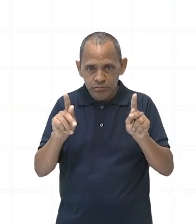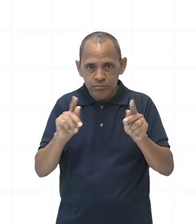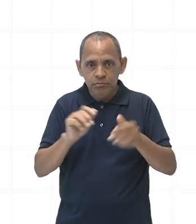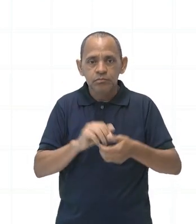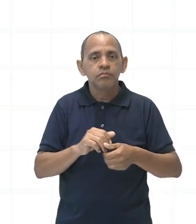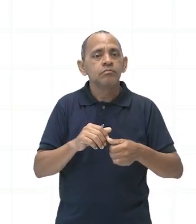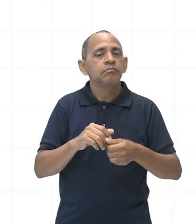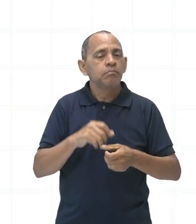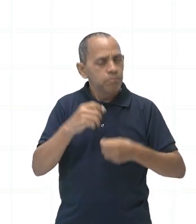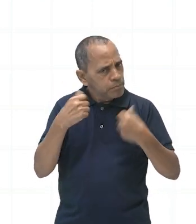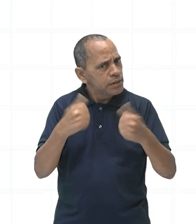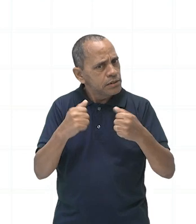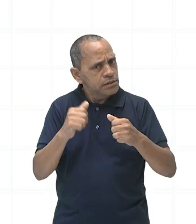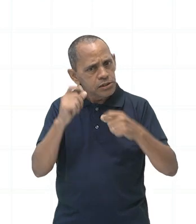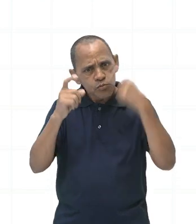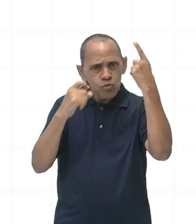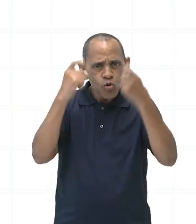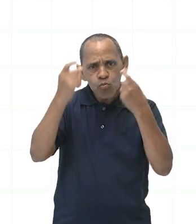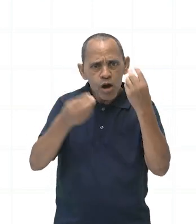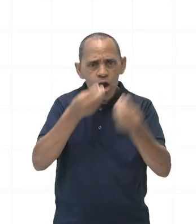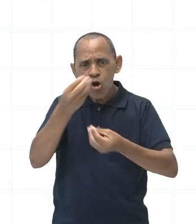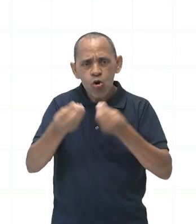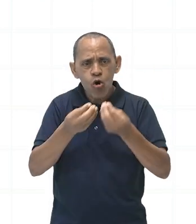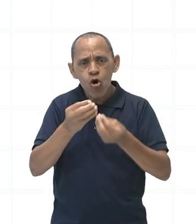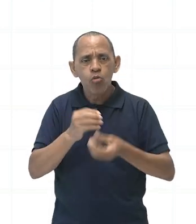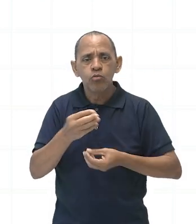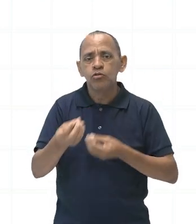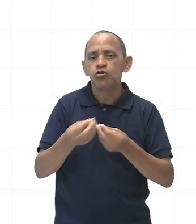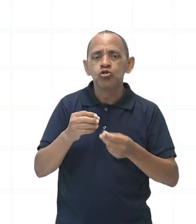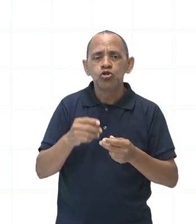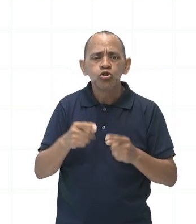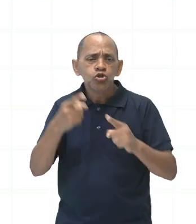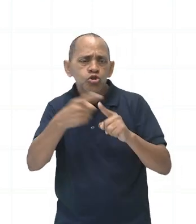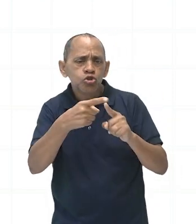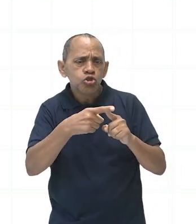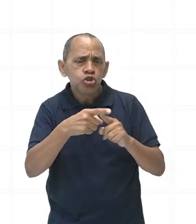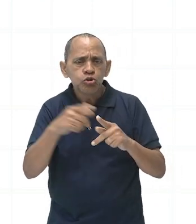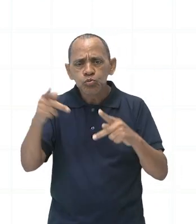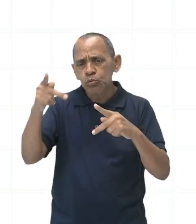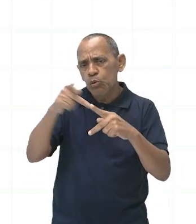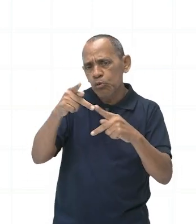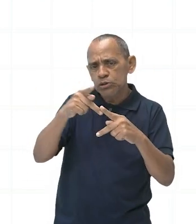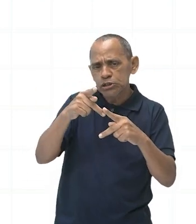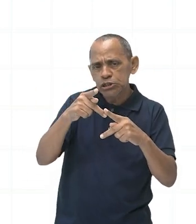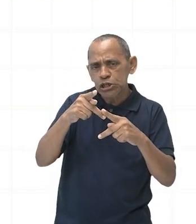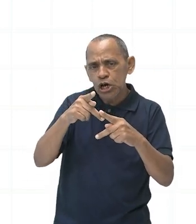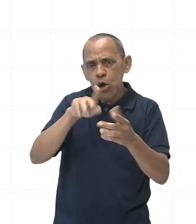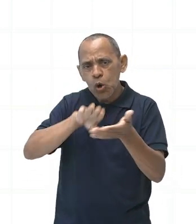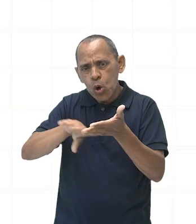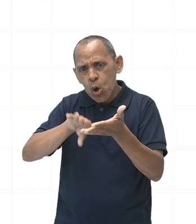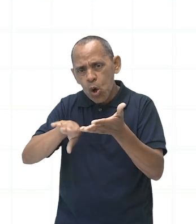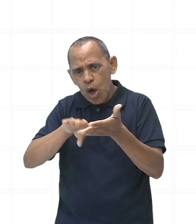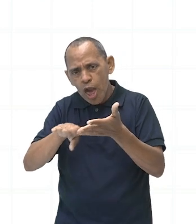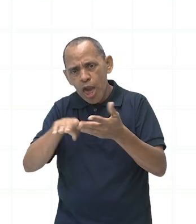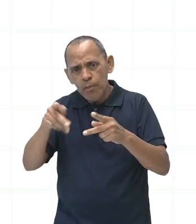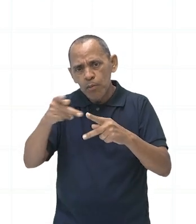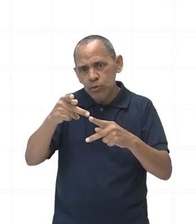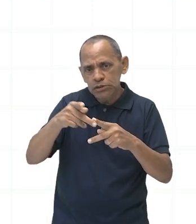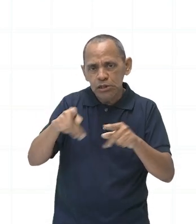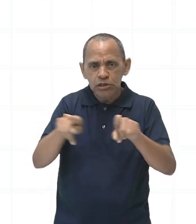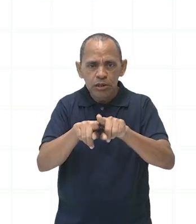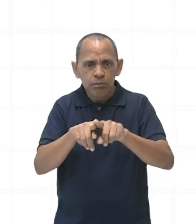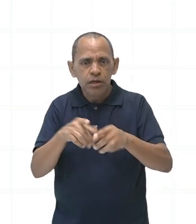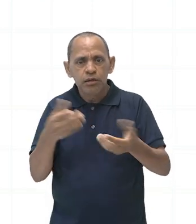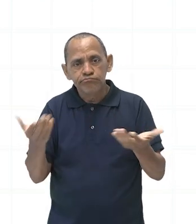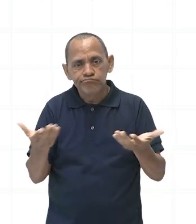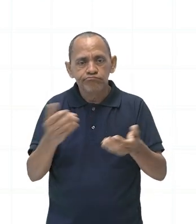me preocupar de que tipo que é esse complemento. É com preposição, é sem preposição, enfim. Quando o